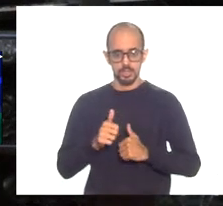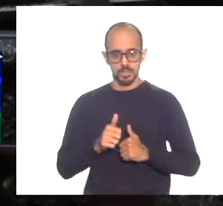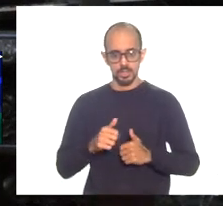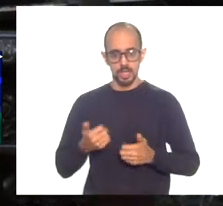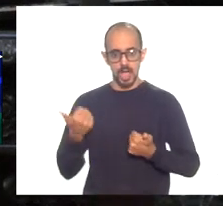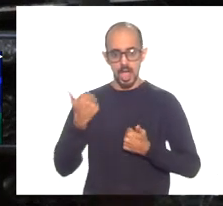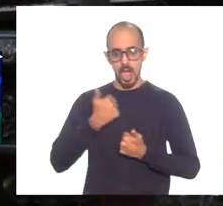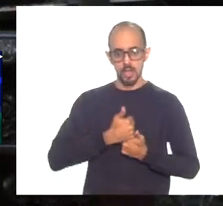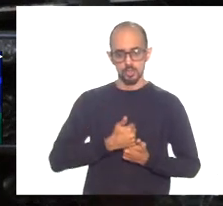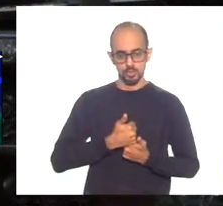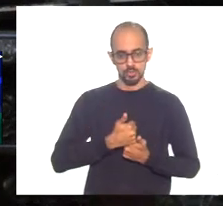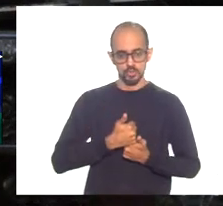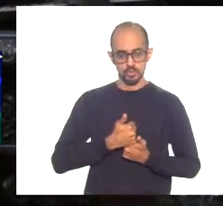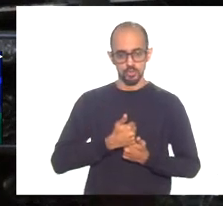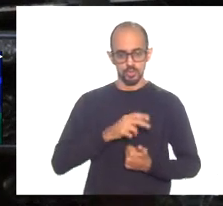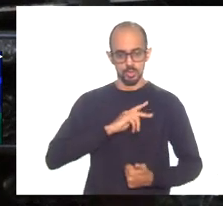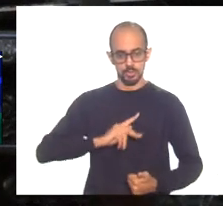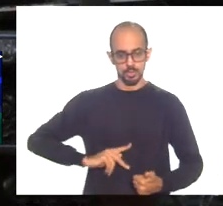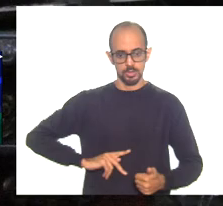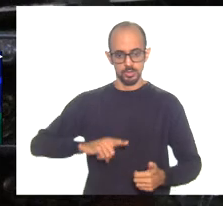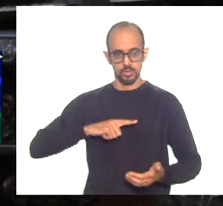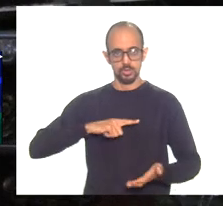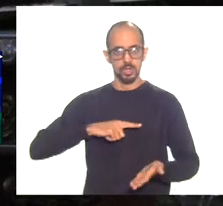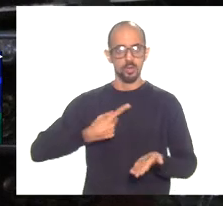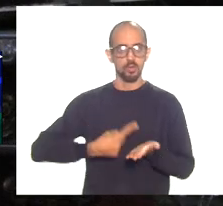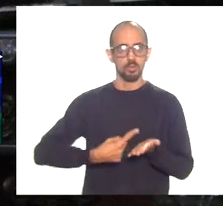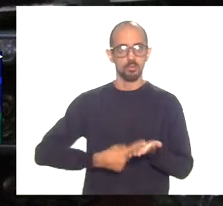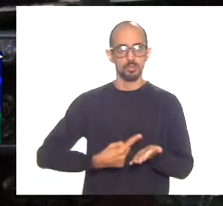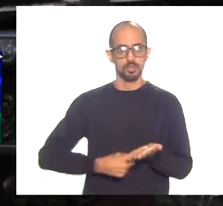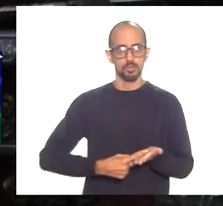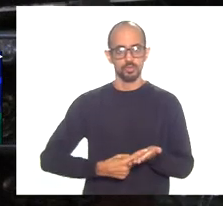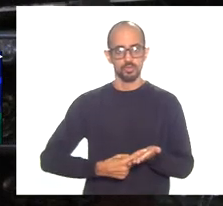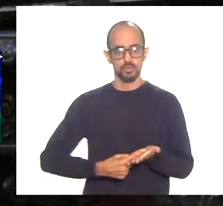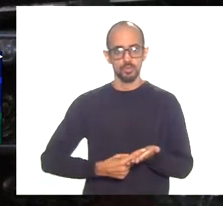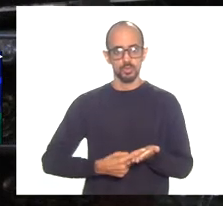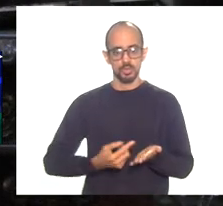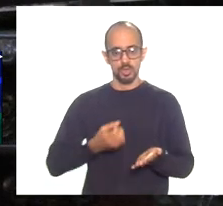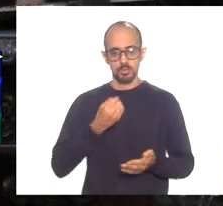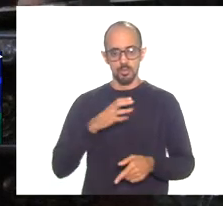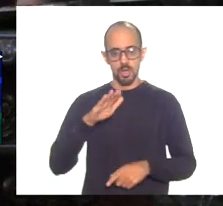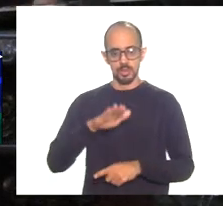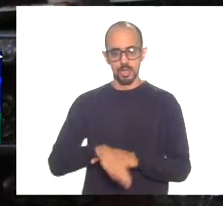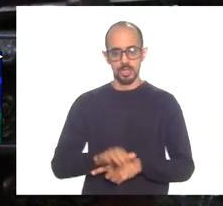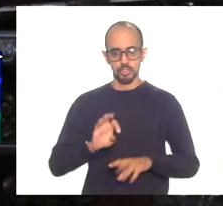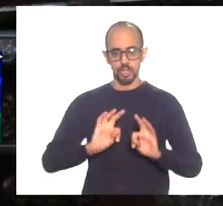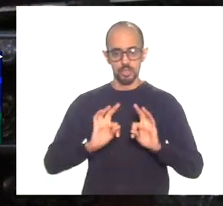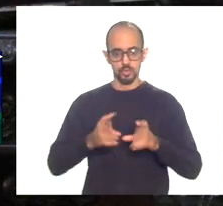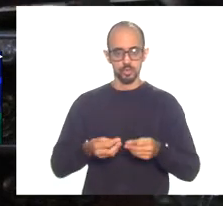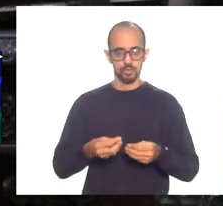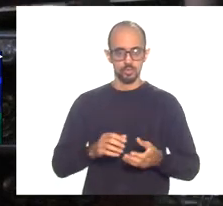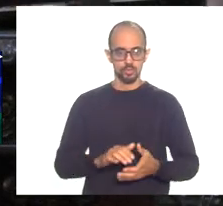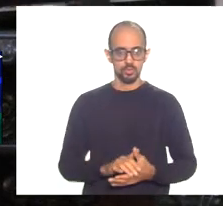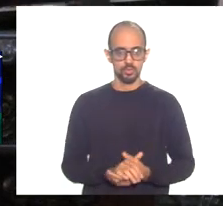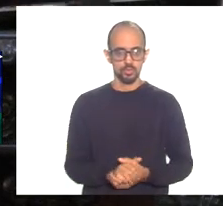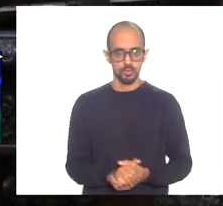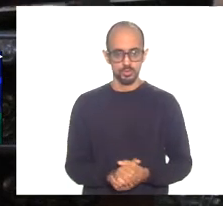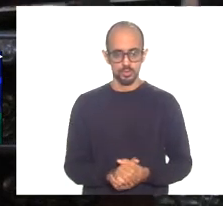presidência eu tenho compromisso Olá e boa tarde a todas EA todos